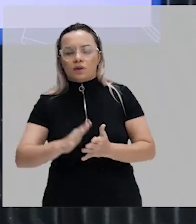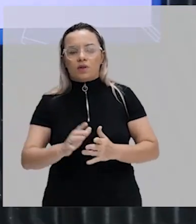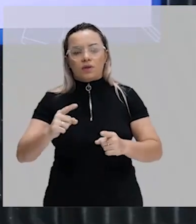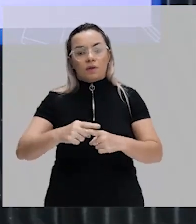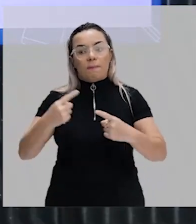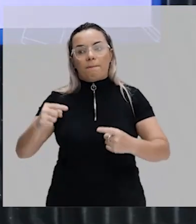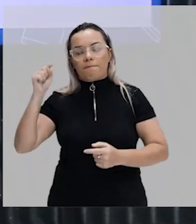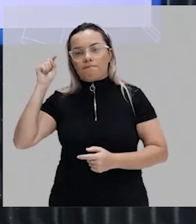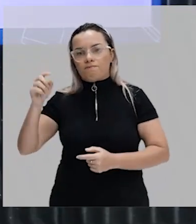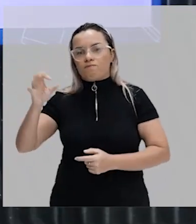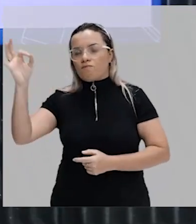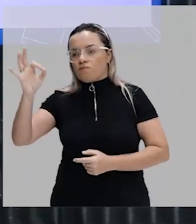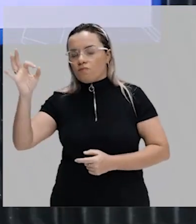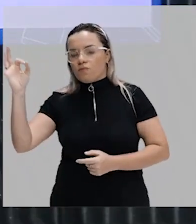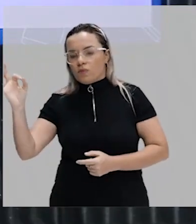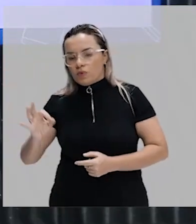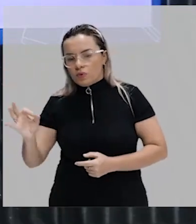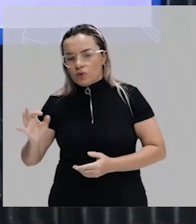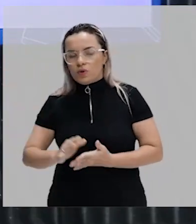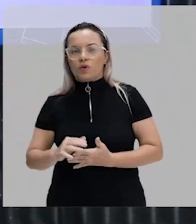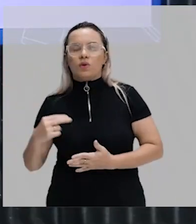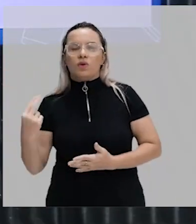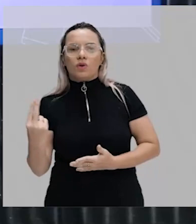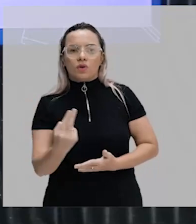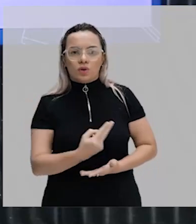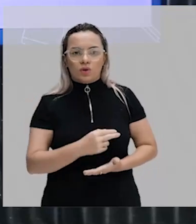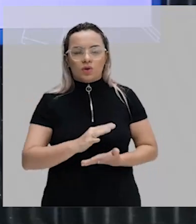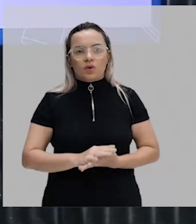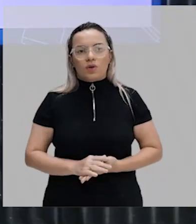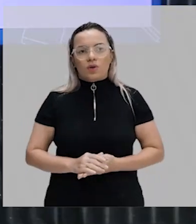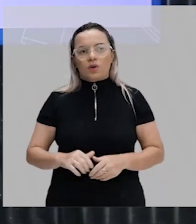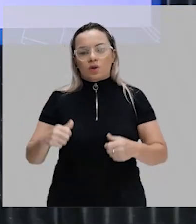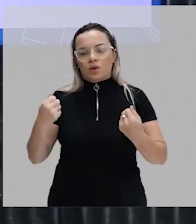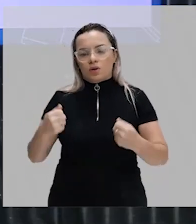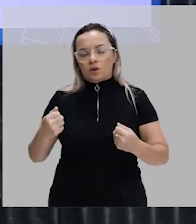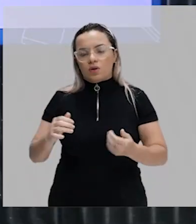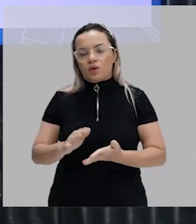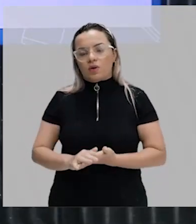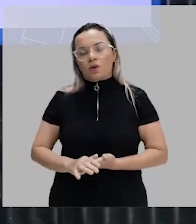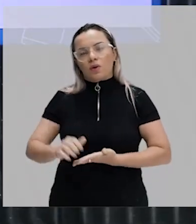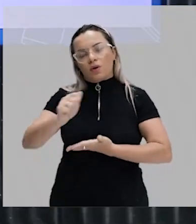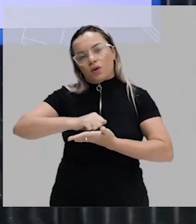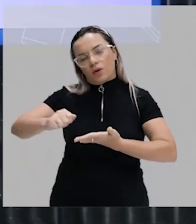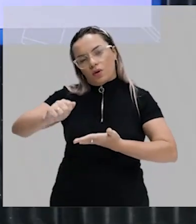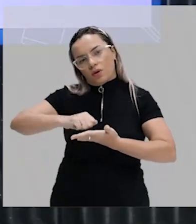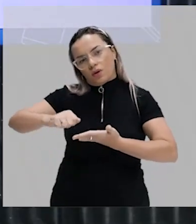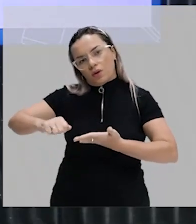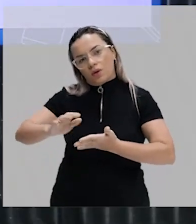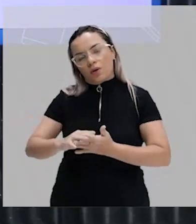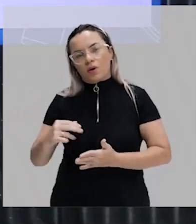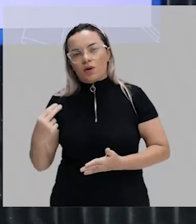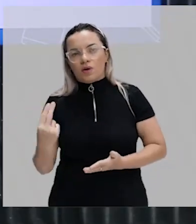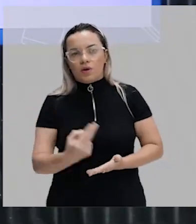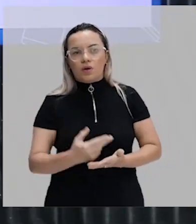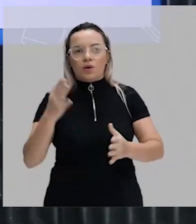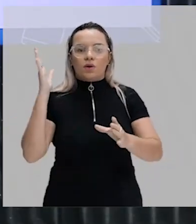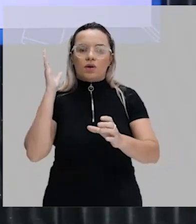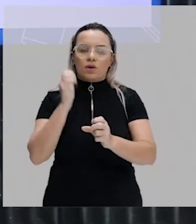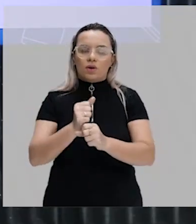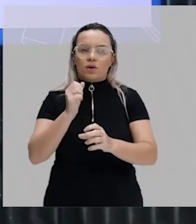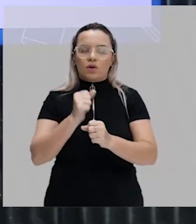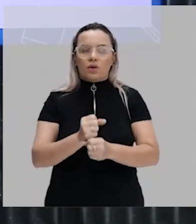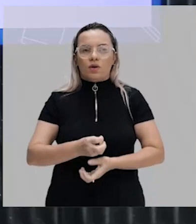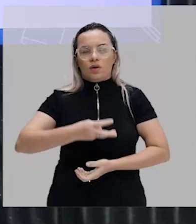esses percentuais nós vamos precisar reescrever justamente porque nós precisamos calcular,